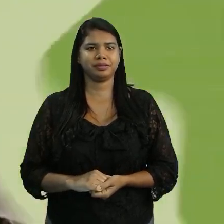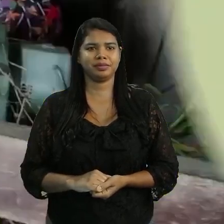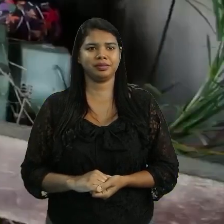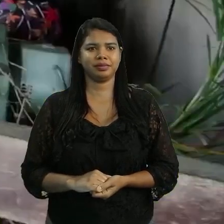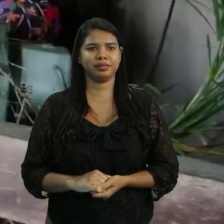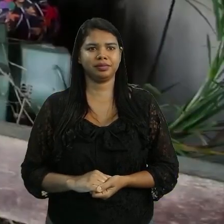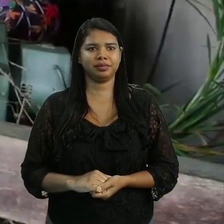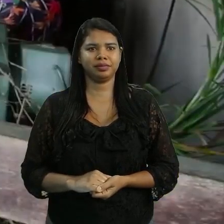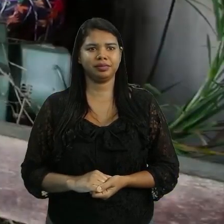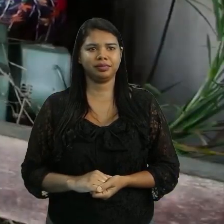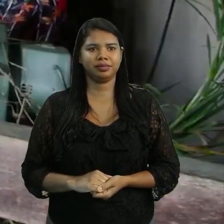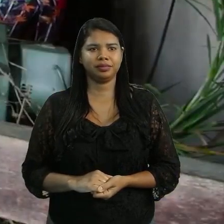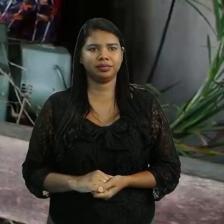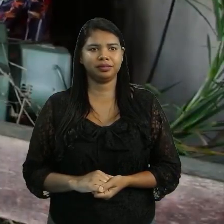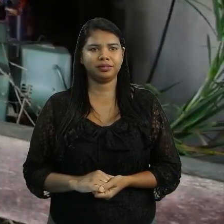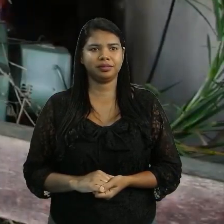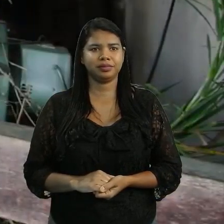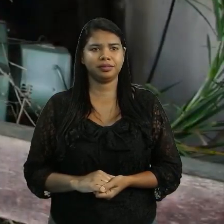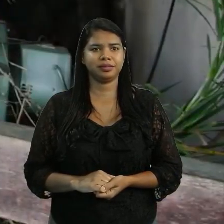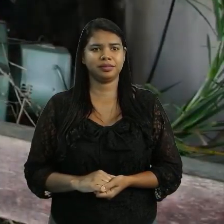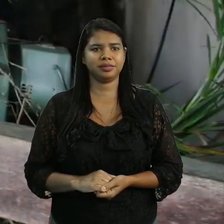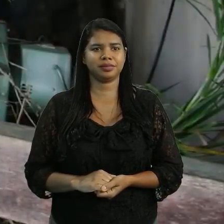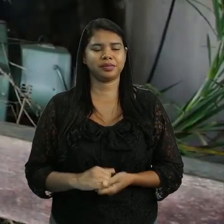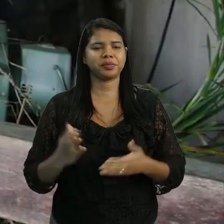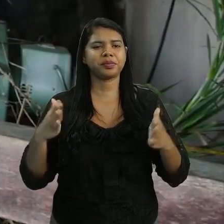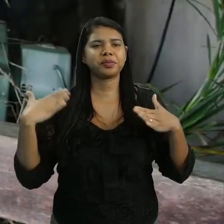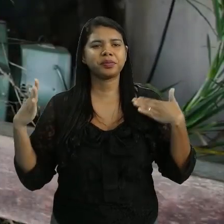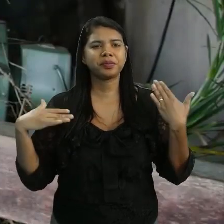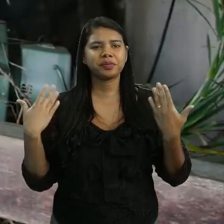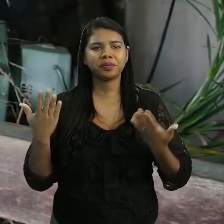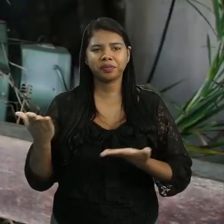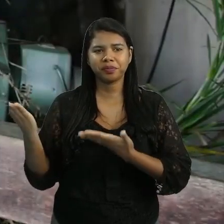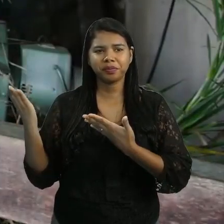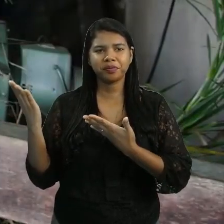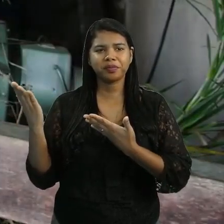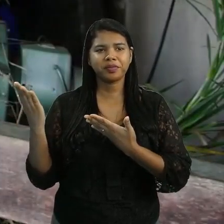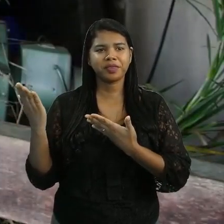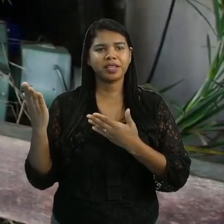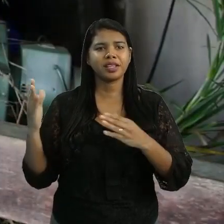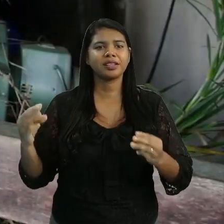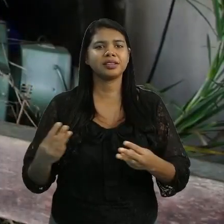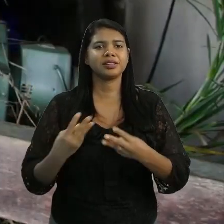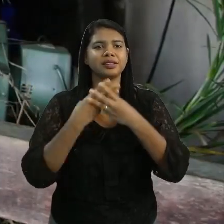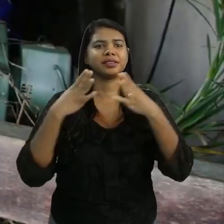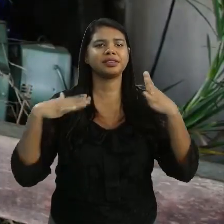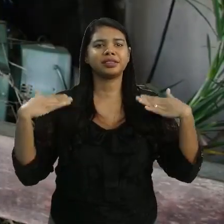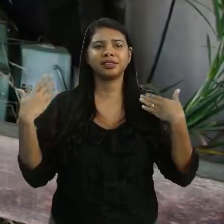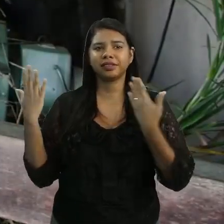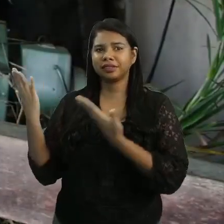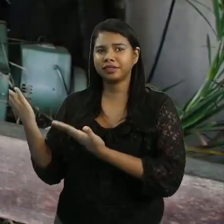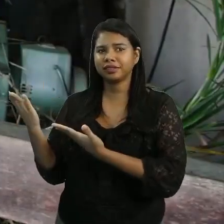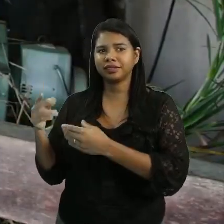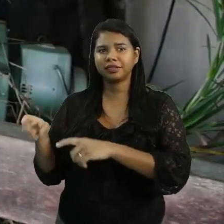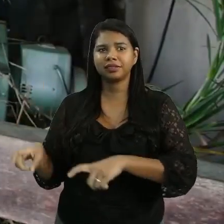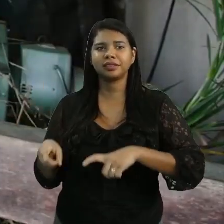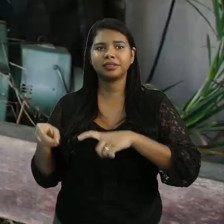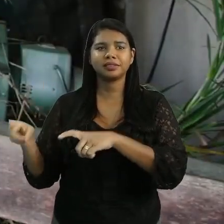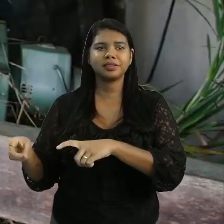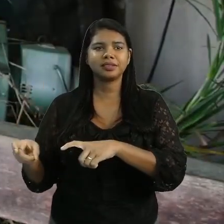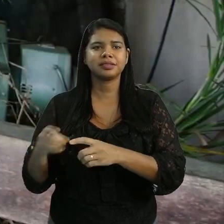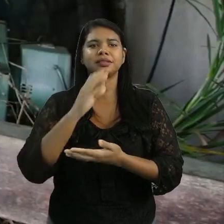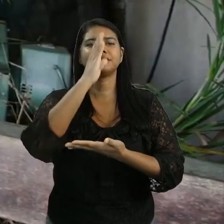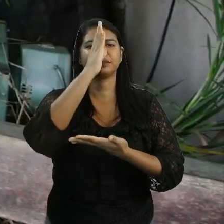vir micro-organismo e aí fica aquele mau cheiro, né? Posteriormente. Então, é interessante a gente pensar nessa possibilidade no nosso dia a